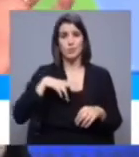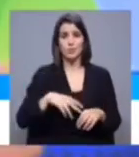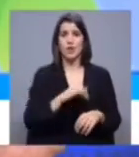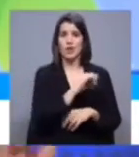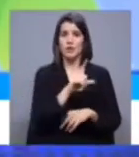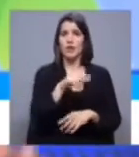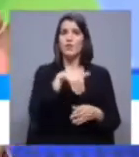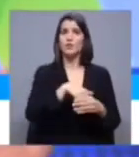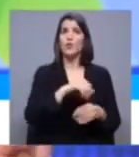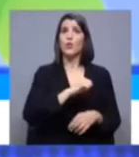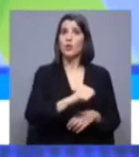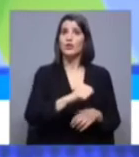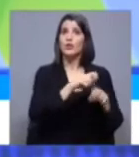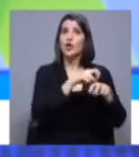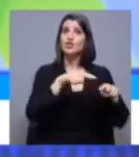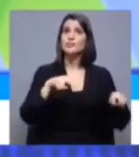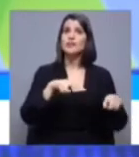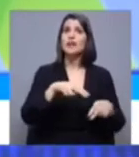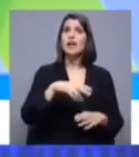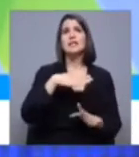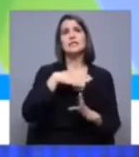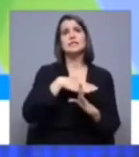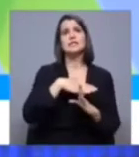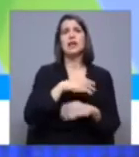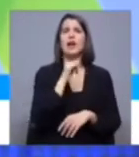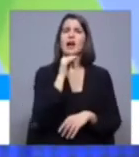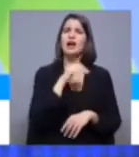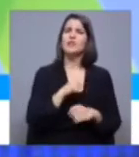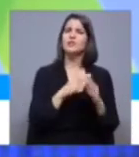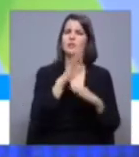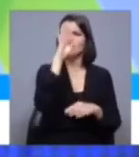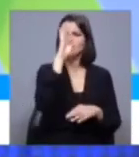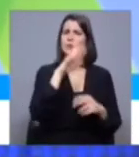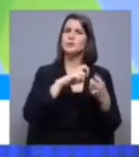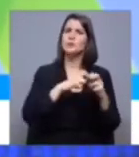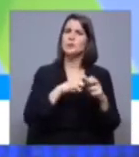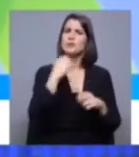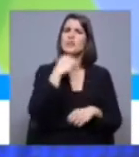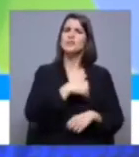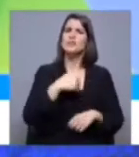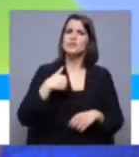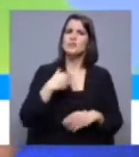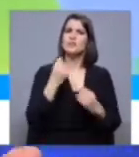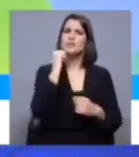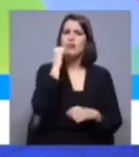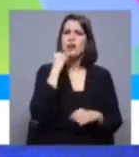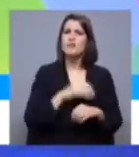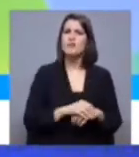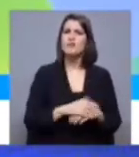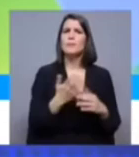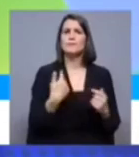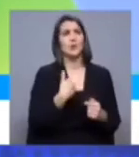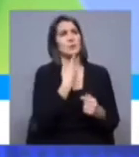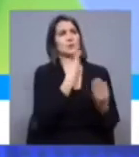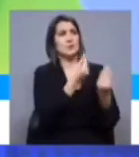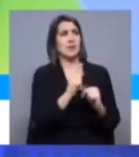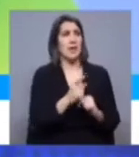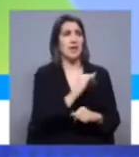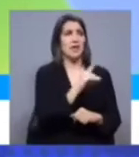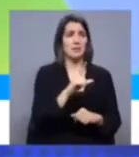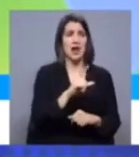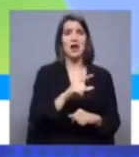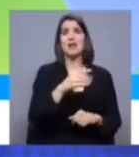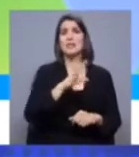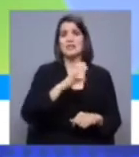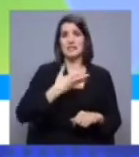Liberal votou contra o Hospital Central do Algarve. Todos sabemos que no Algarve há problemas de saúde muito sérios. Portanto, o que é que eu retiro daqui? Que a Iniciativa Liberal e o CDS não